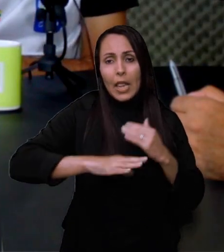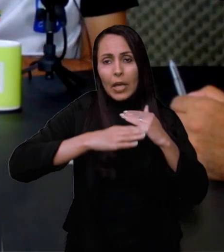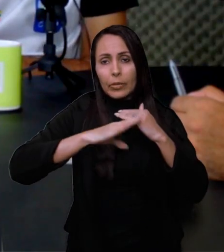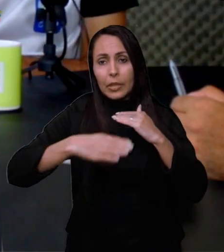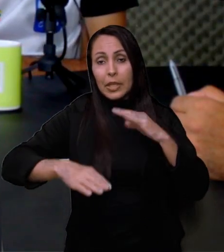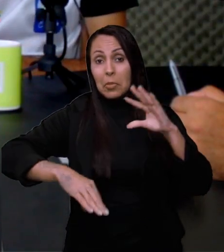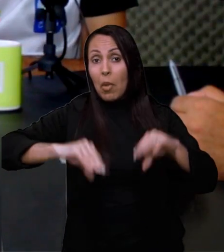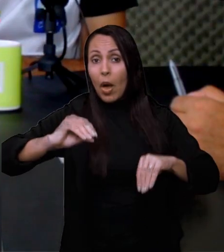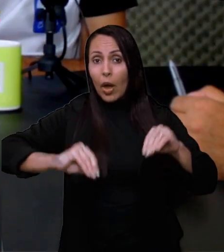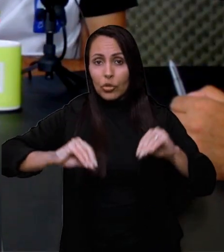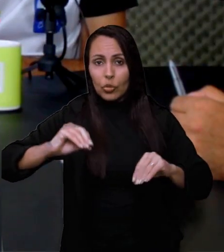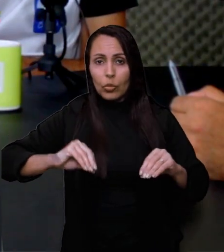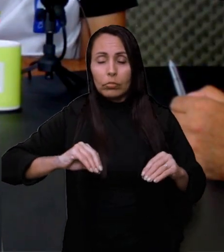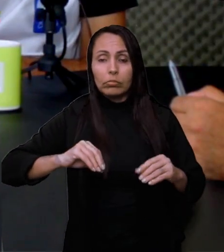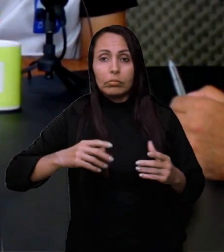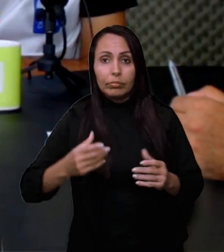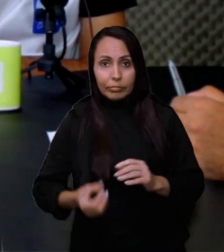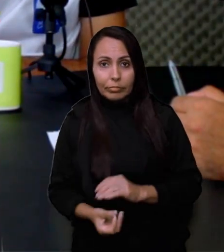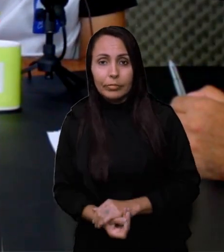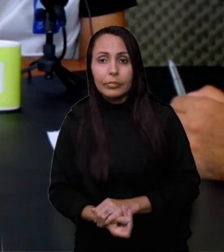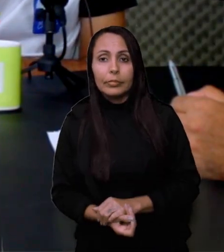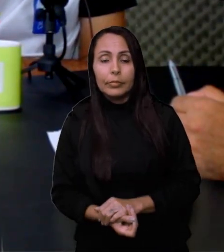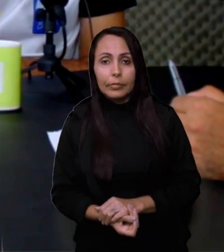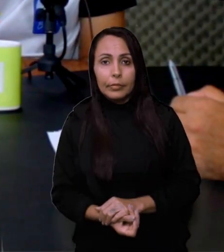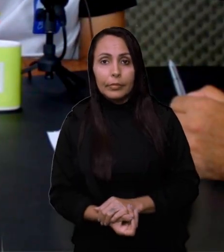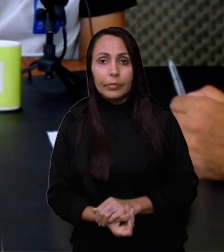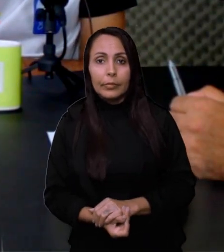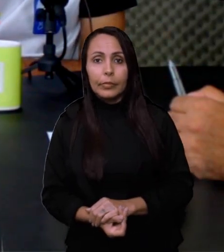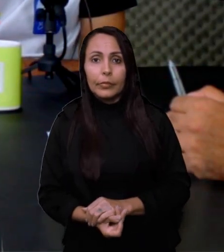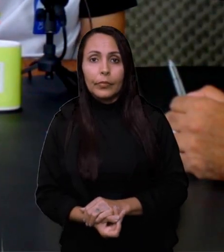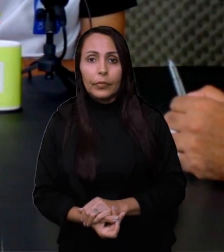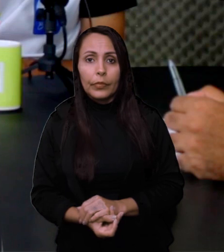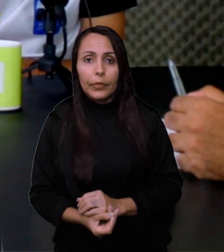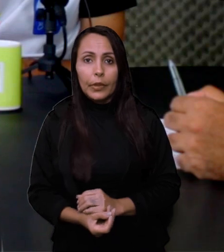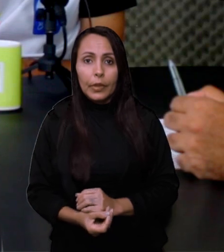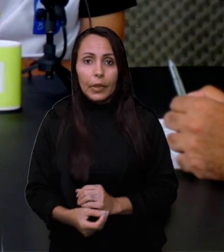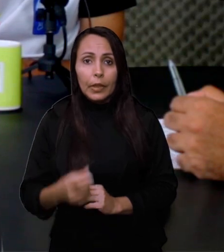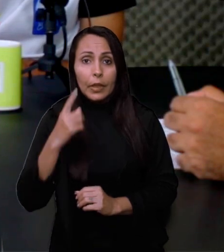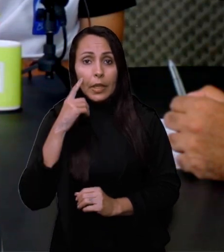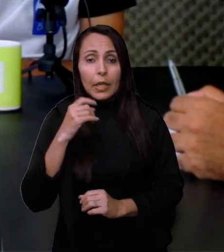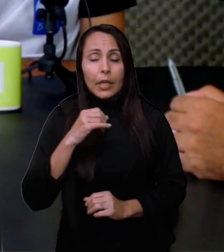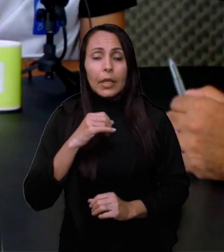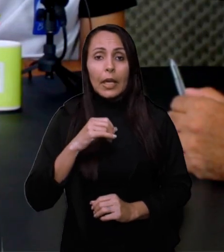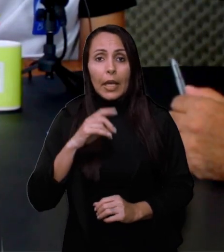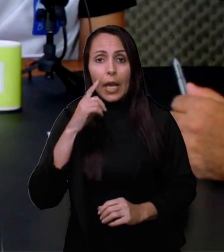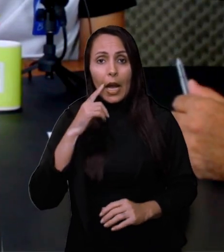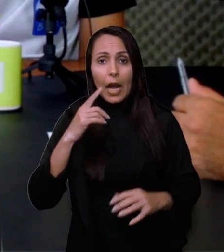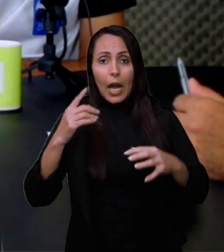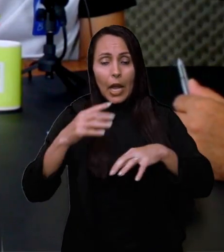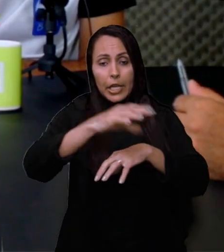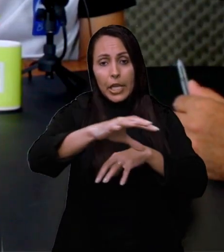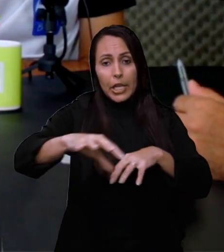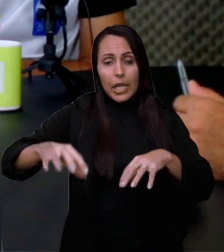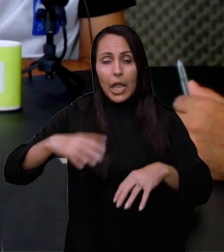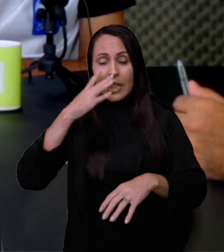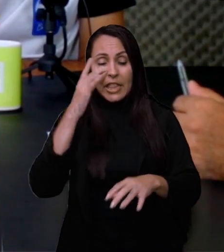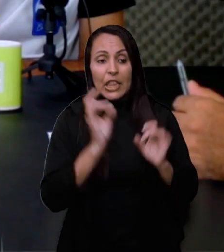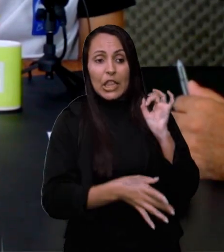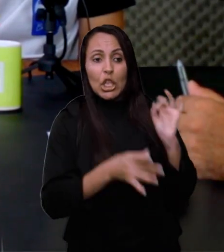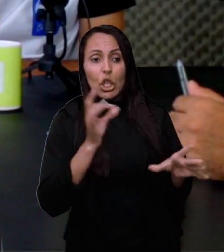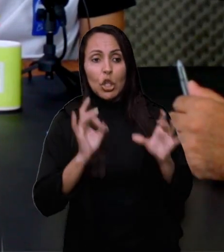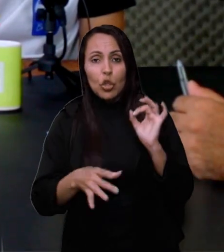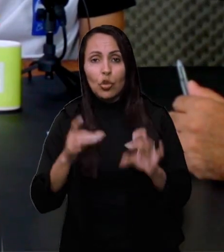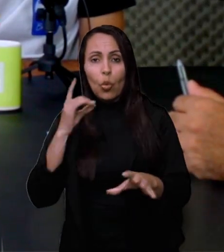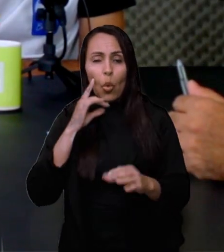Já ouviu falar? sim, sim. Que Pode colocar até no Google, você encontra. Ilhas de lixo. é, Ilhas de lixo oceânico, assim, você